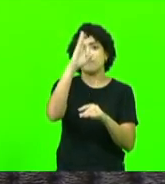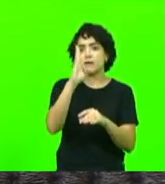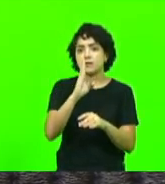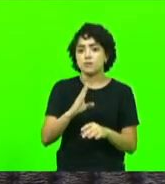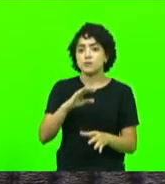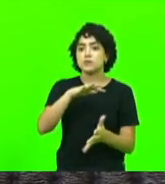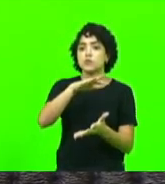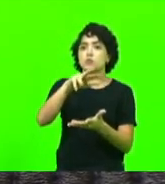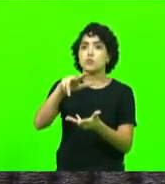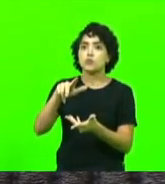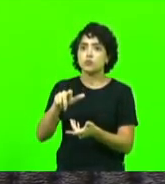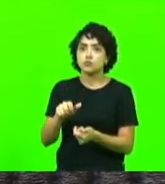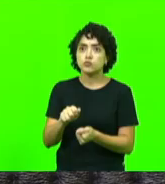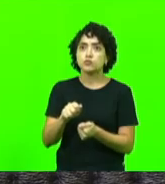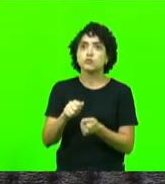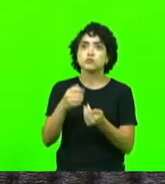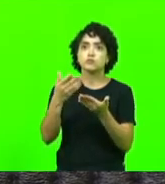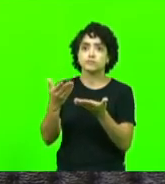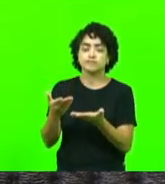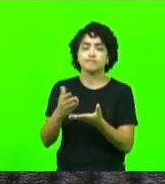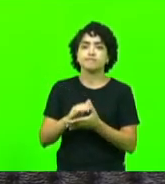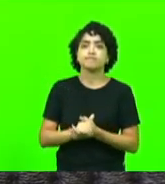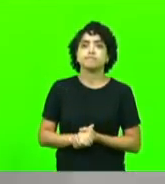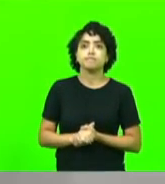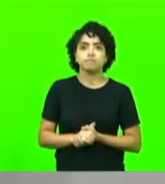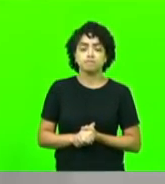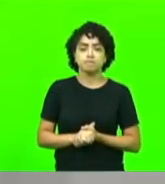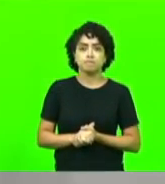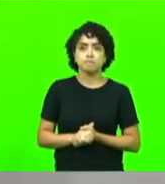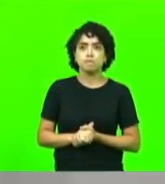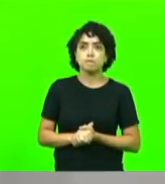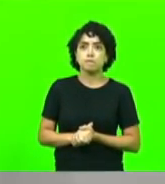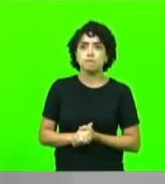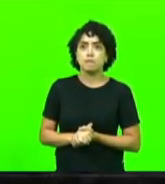mundo, junto-me aos seus votos nessa tarde. Obrigado. Muito obrigado, deputado.